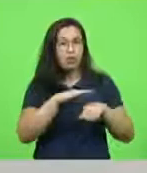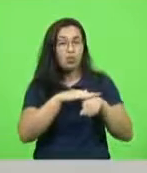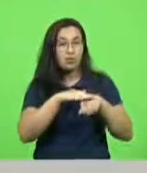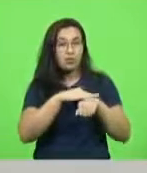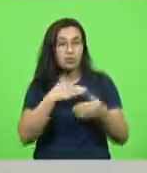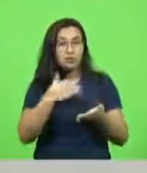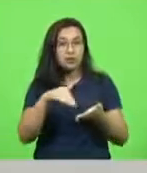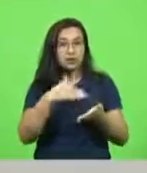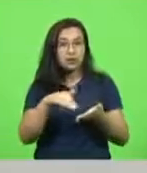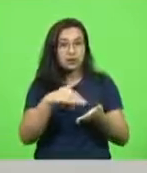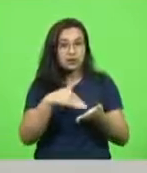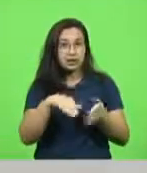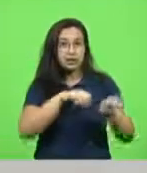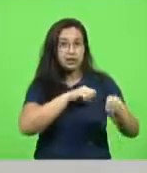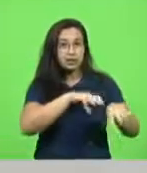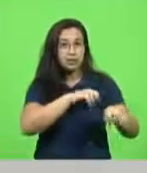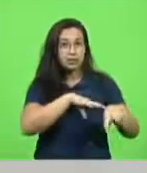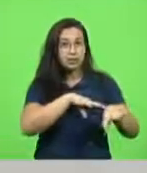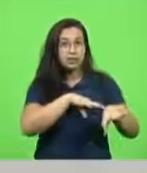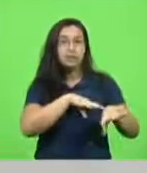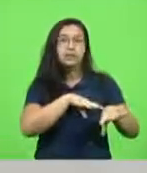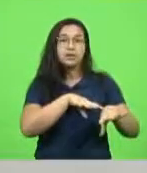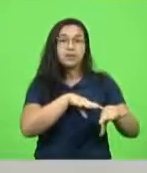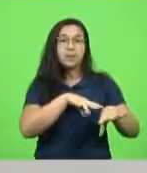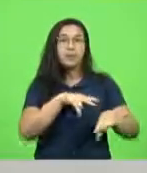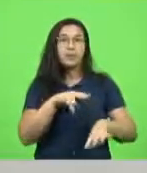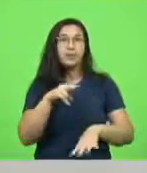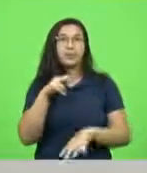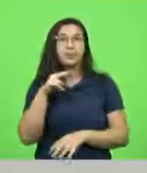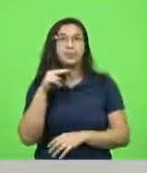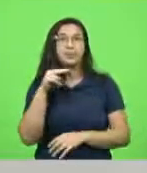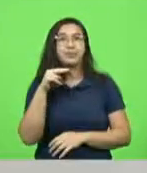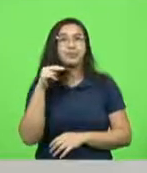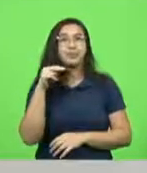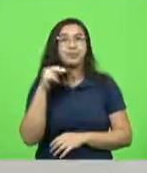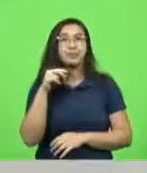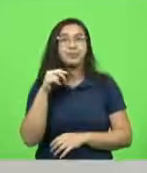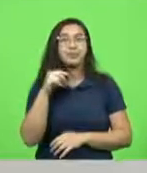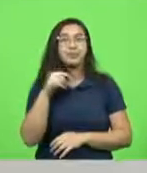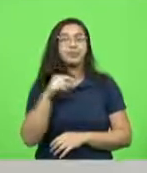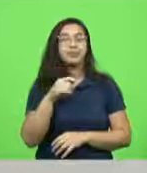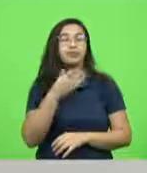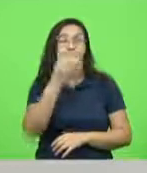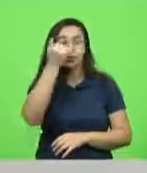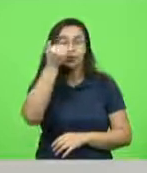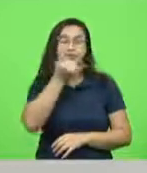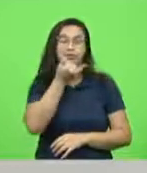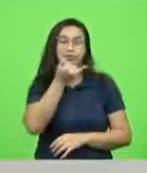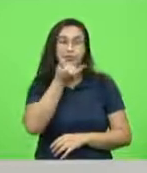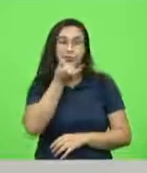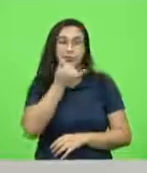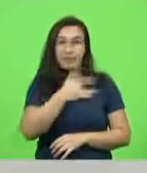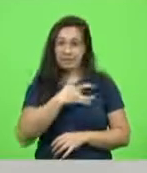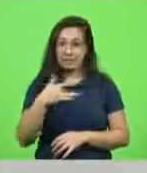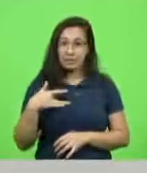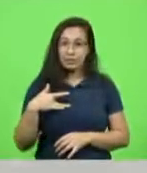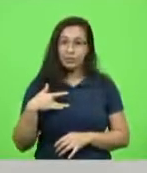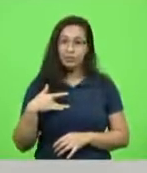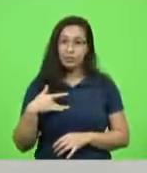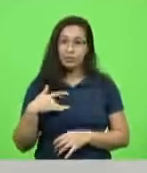com o secretário da Educação Deputado Nazareno se a educação não da Saúde sobre as vacinas